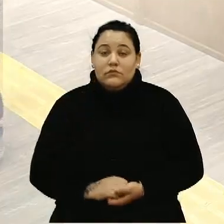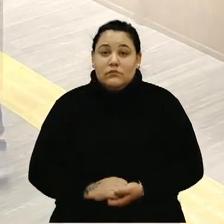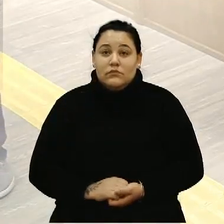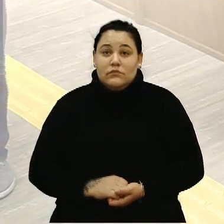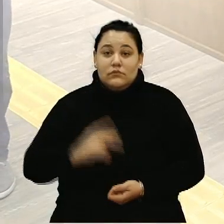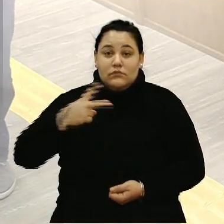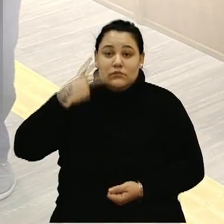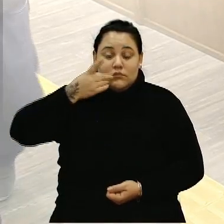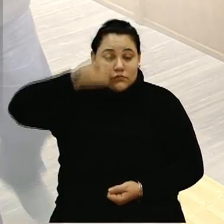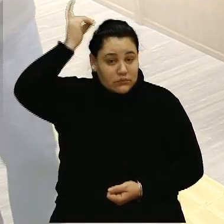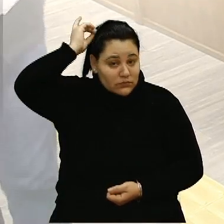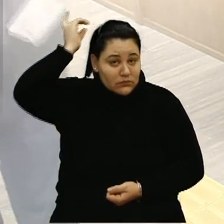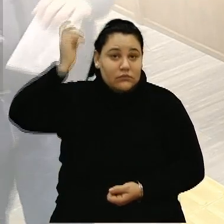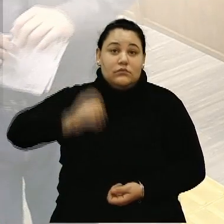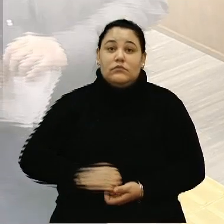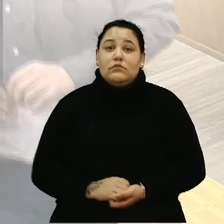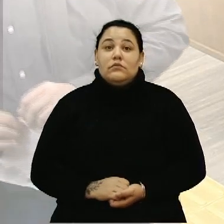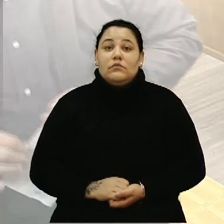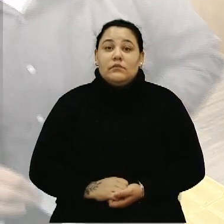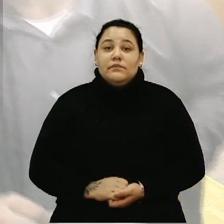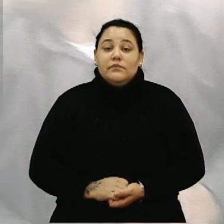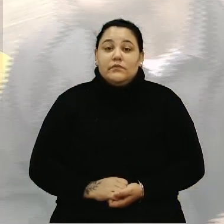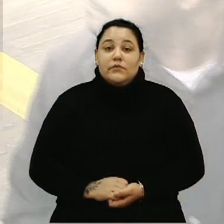Vereador Lucas Gil.